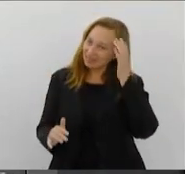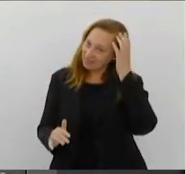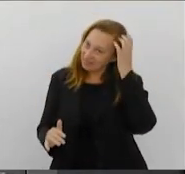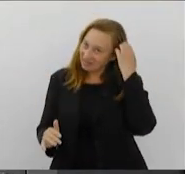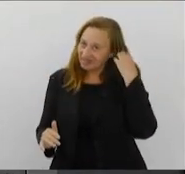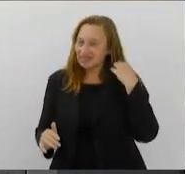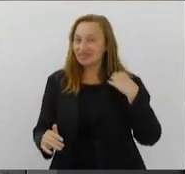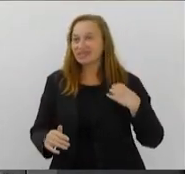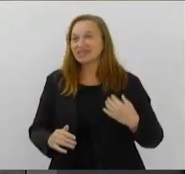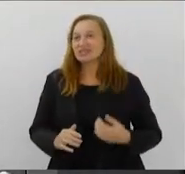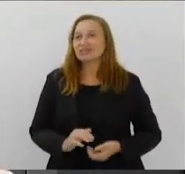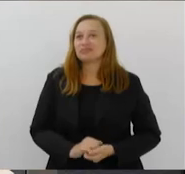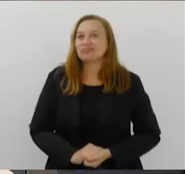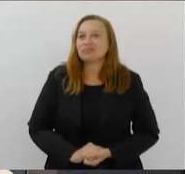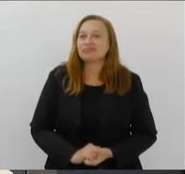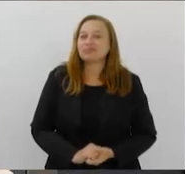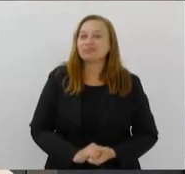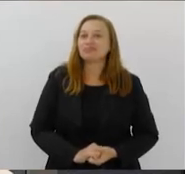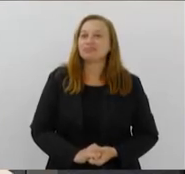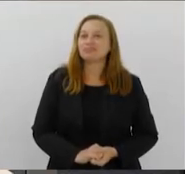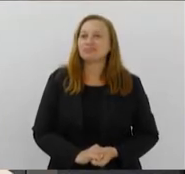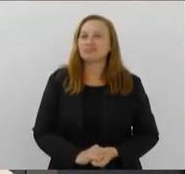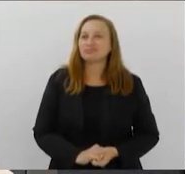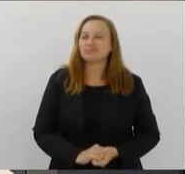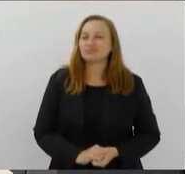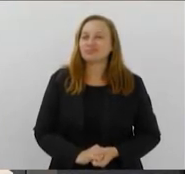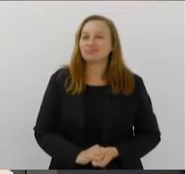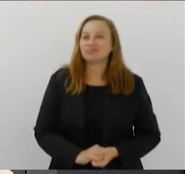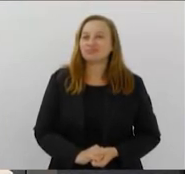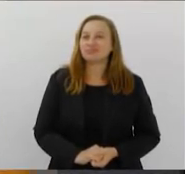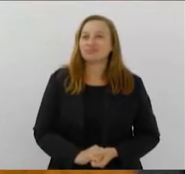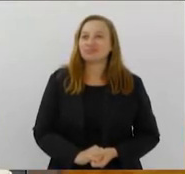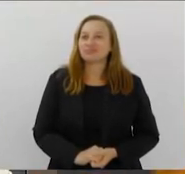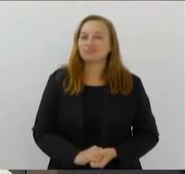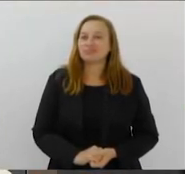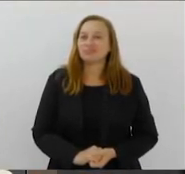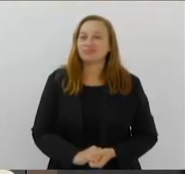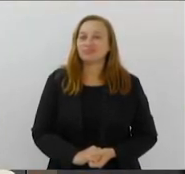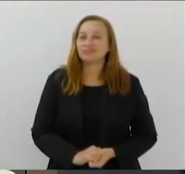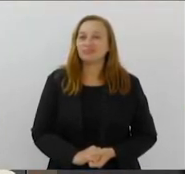Deixa eu ligar seu microfone aqui. Foi. Olá.